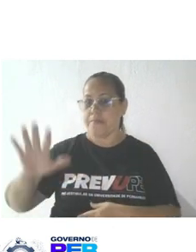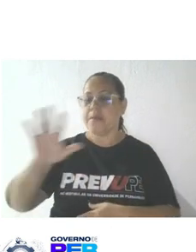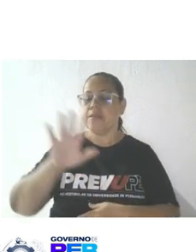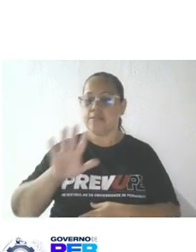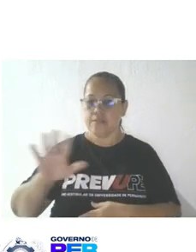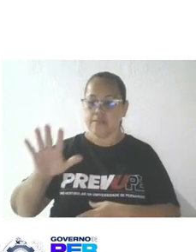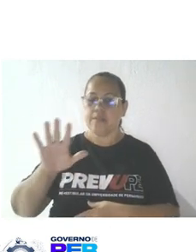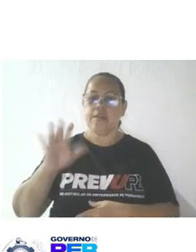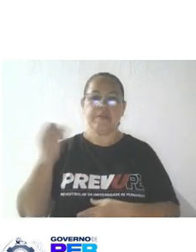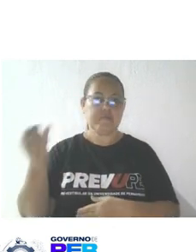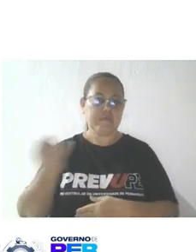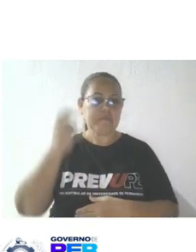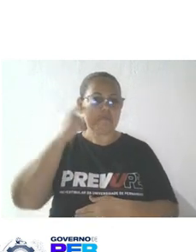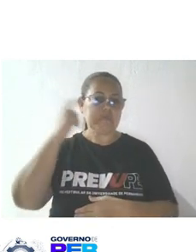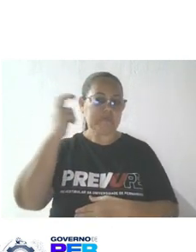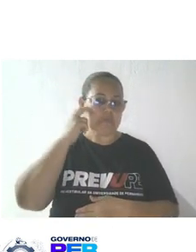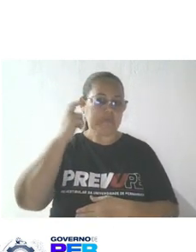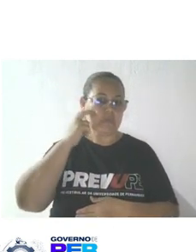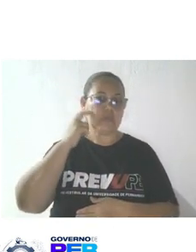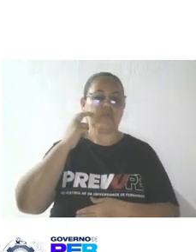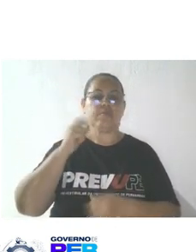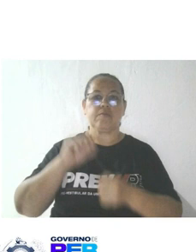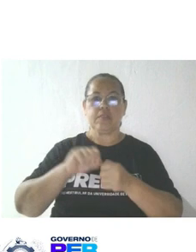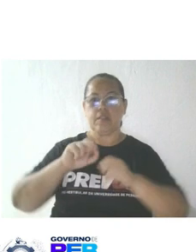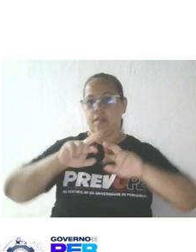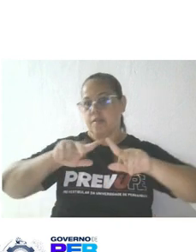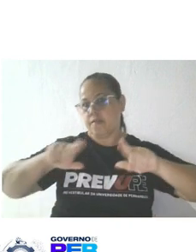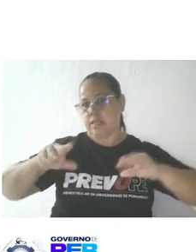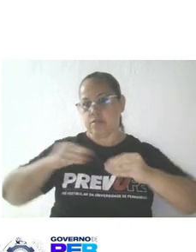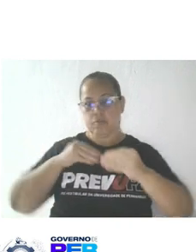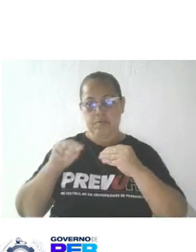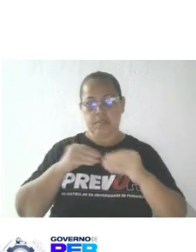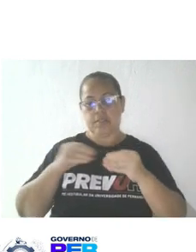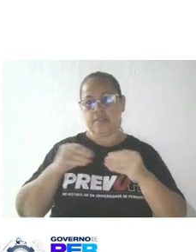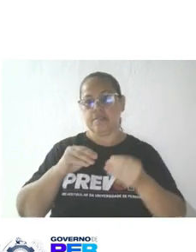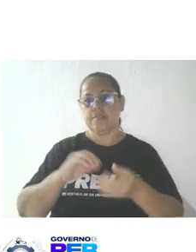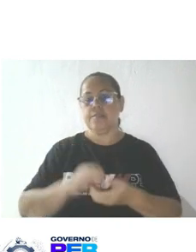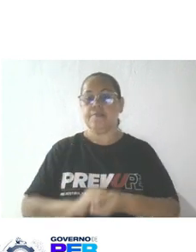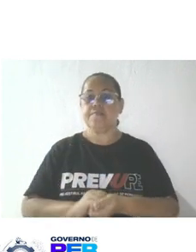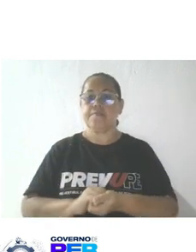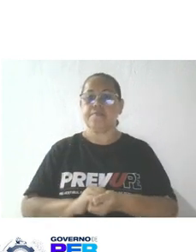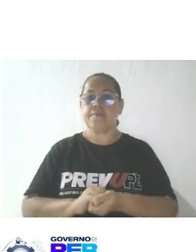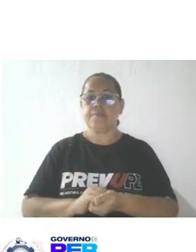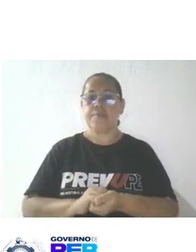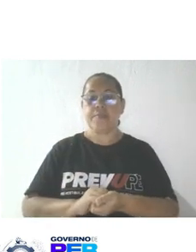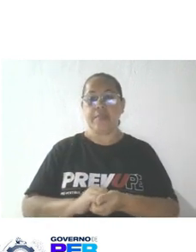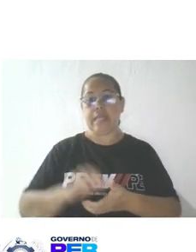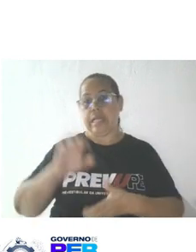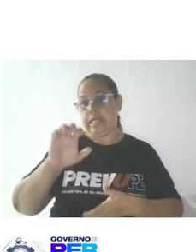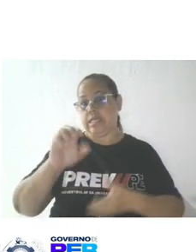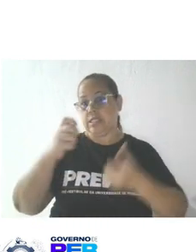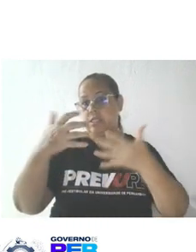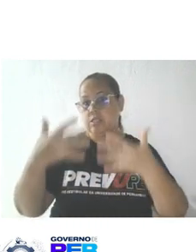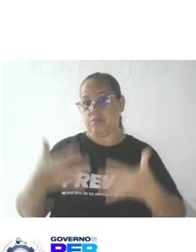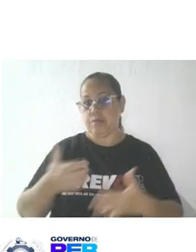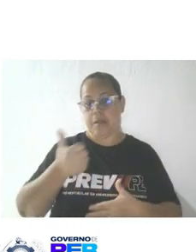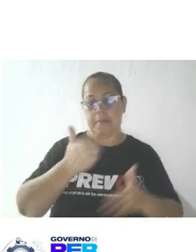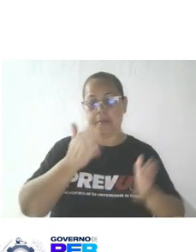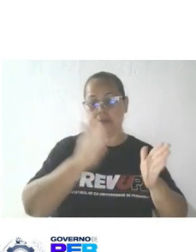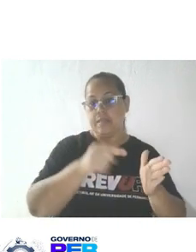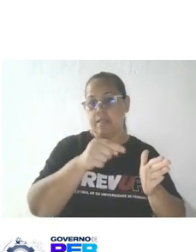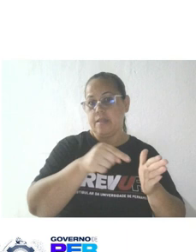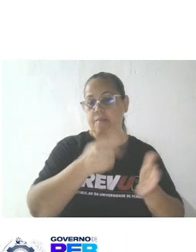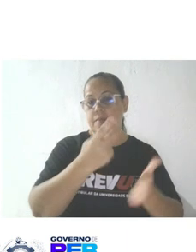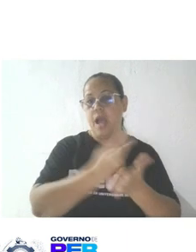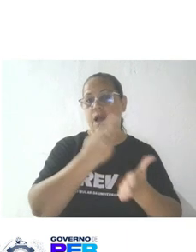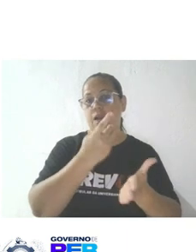aí muito inteligente de produzir diferentes substâncias, tá? E a letra E diz, A primeira etapa da síntese proteica